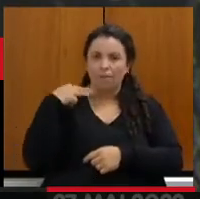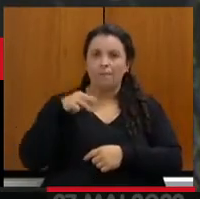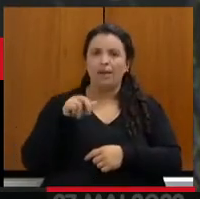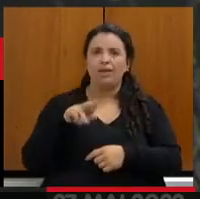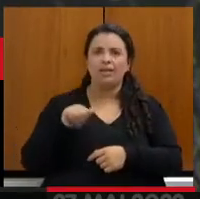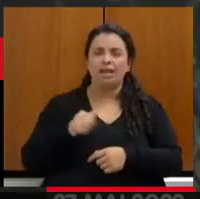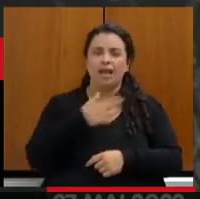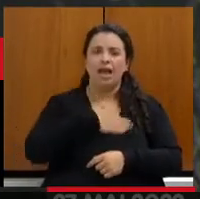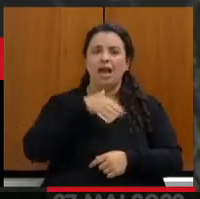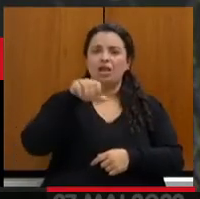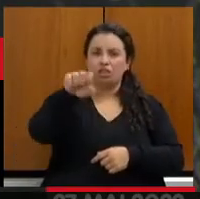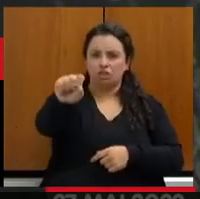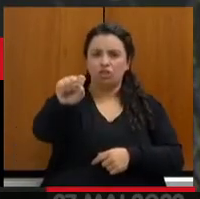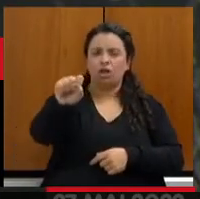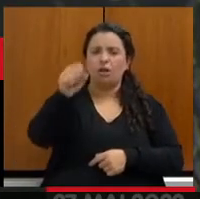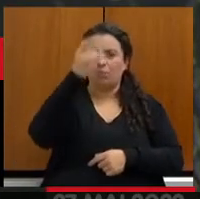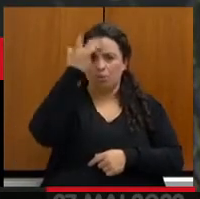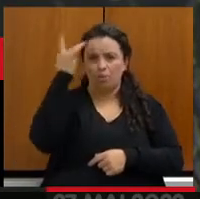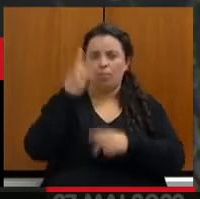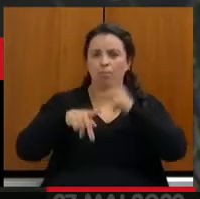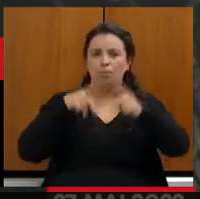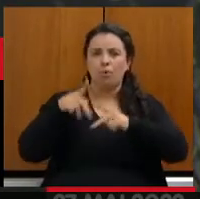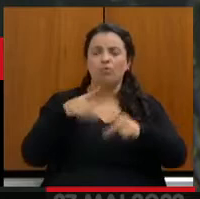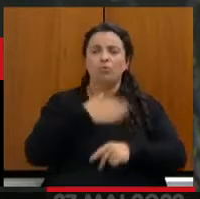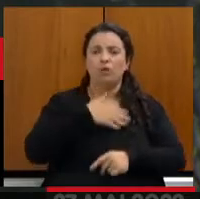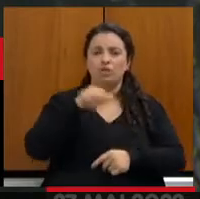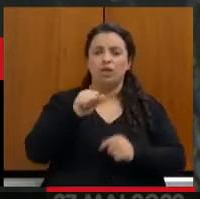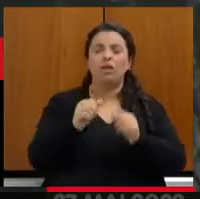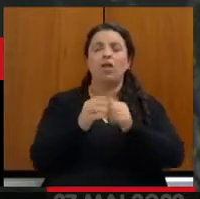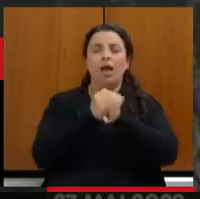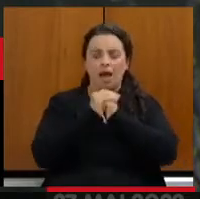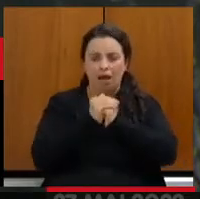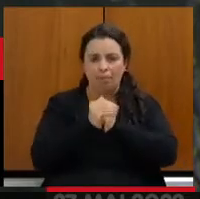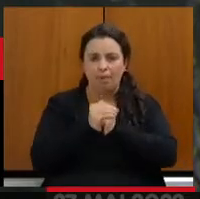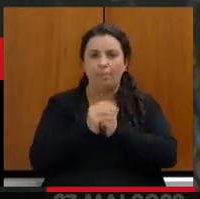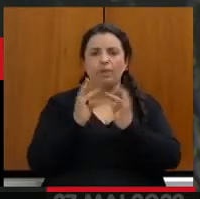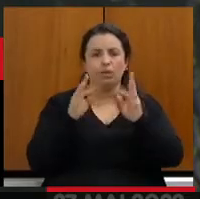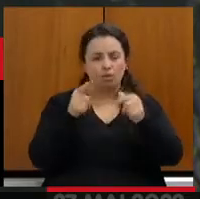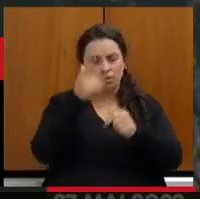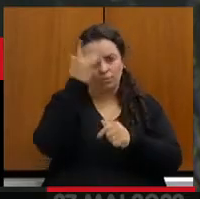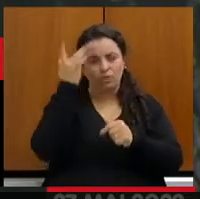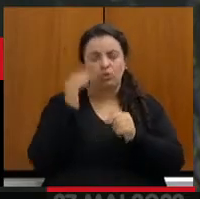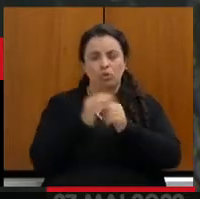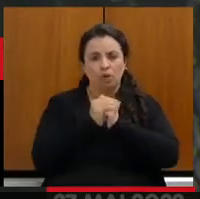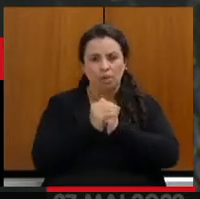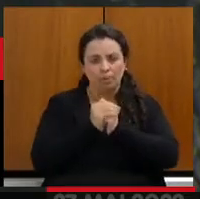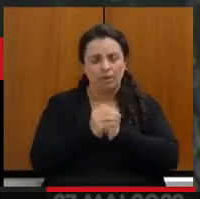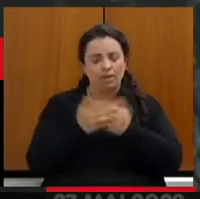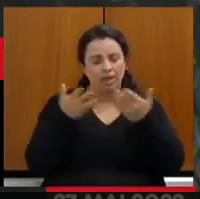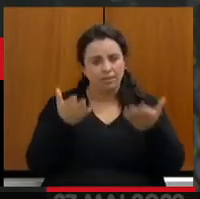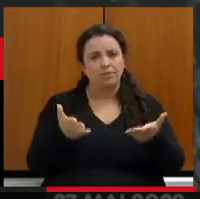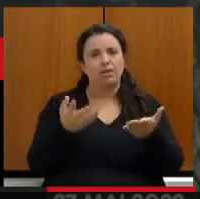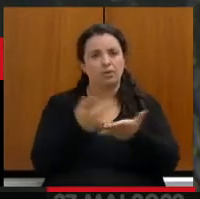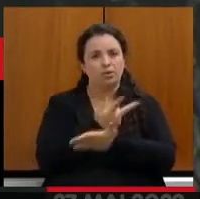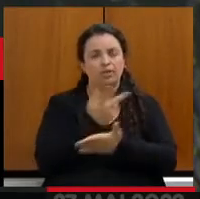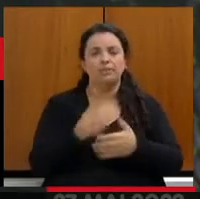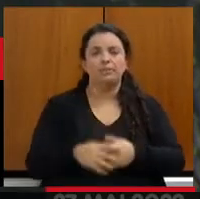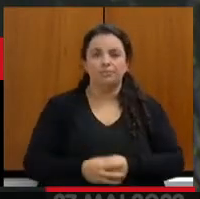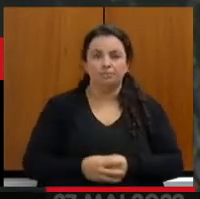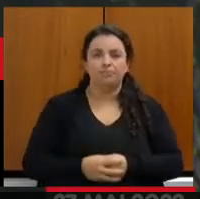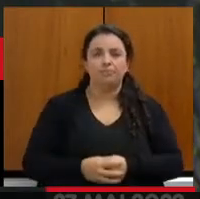acha é para quem é glacê Amém pra quem é de Amém que assim seja Tá bom